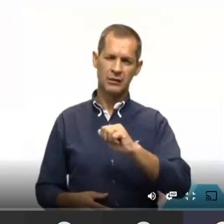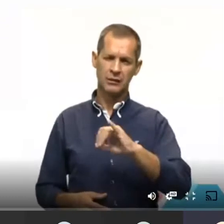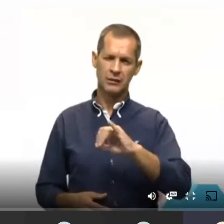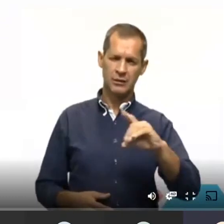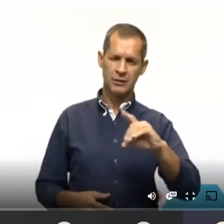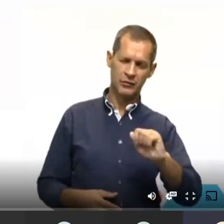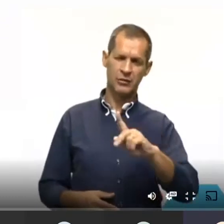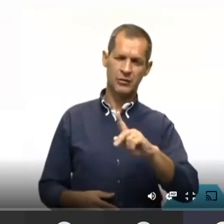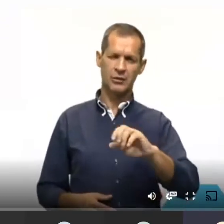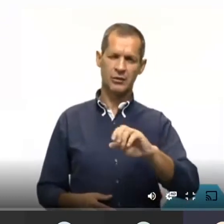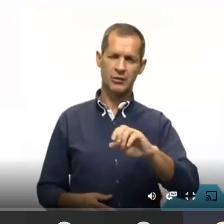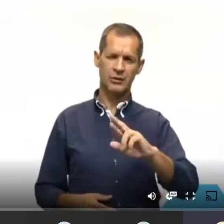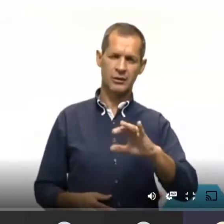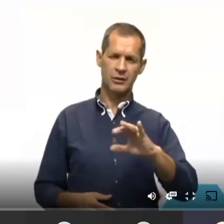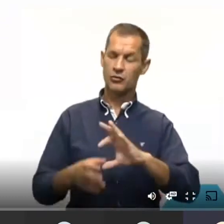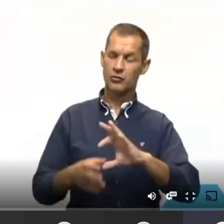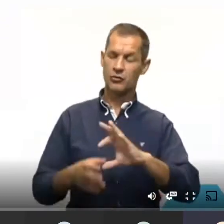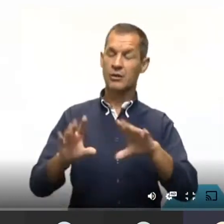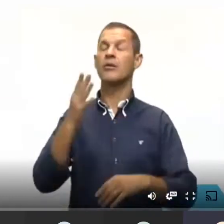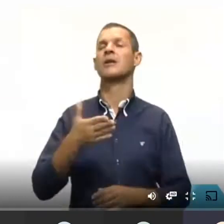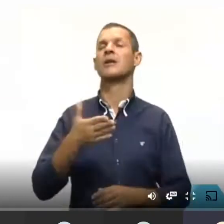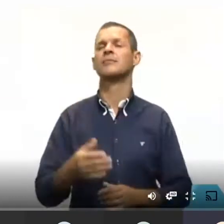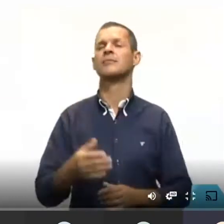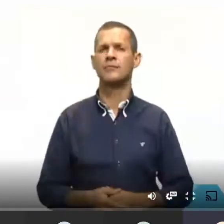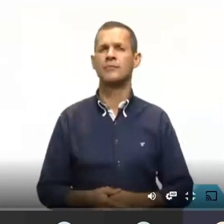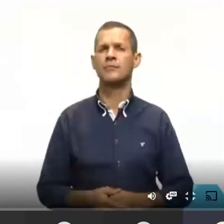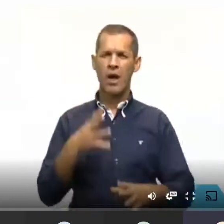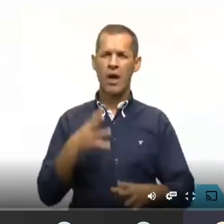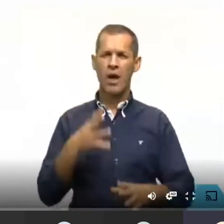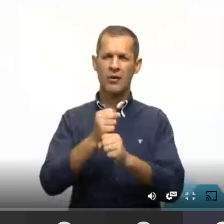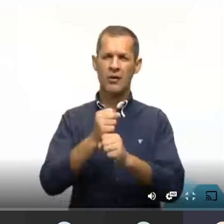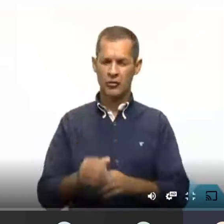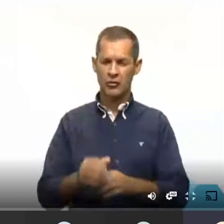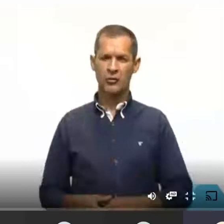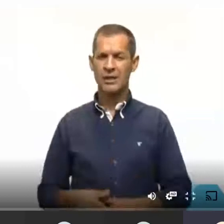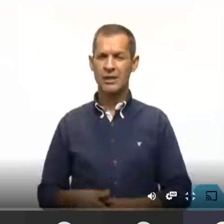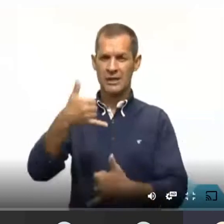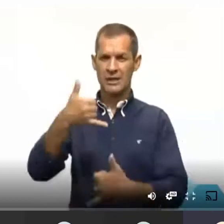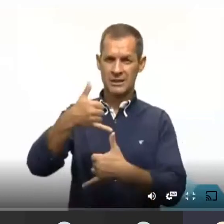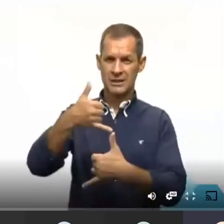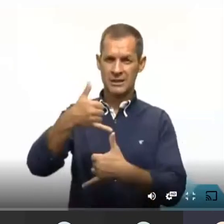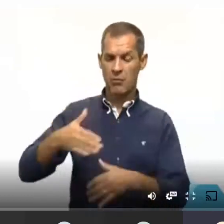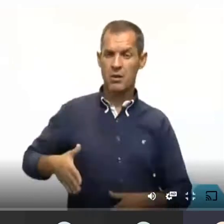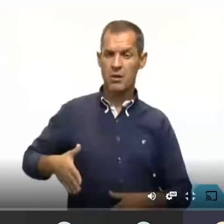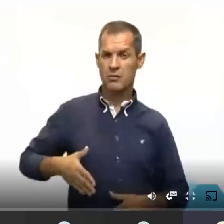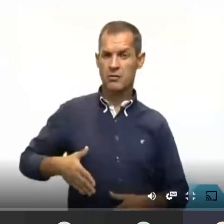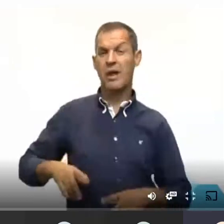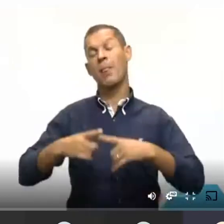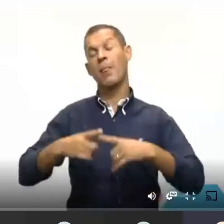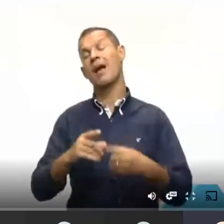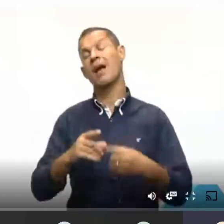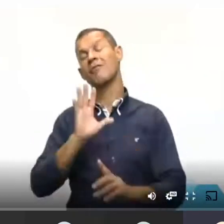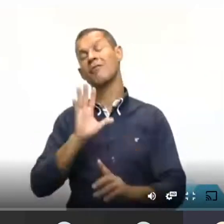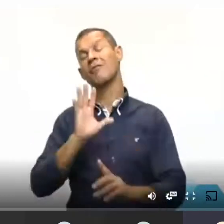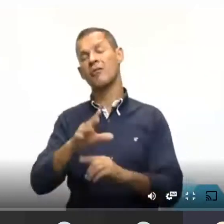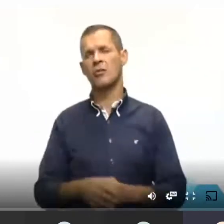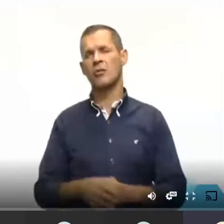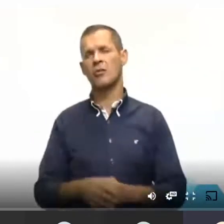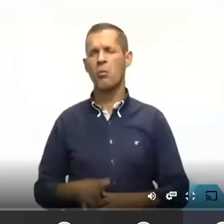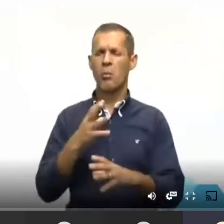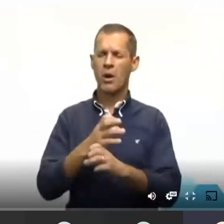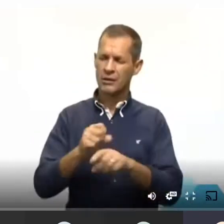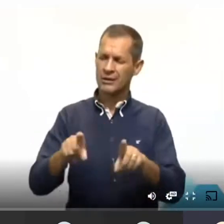na circulação sanguínea. O que vai ocorrer? Um acúmulo de ácidos graxos no fígado. Isso vai gerar